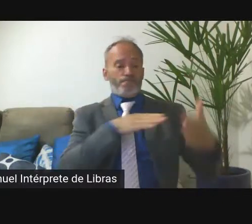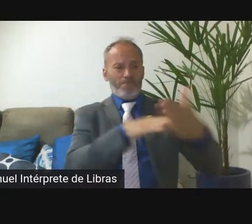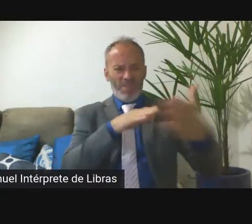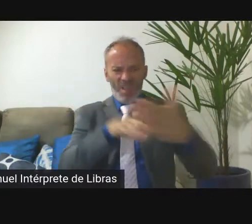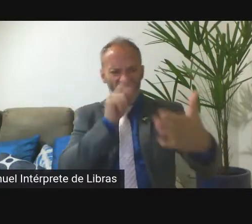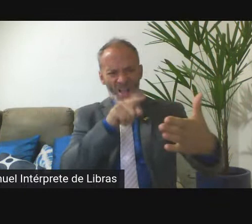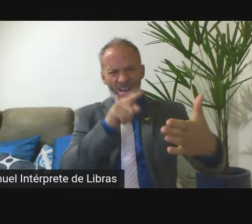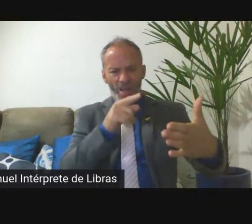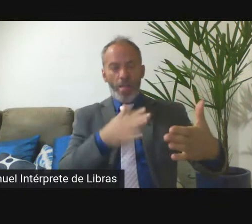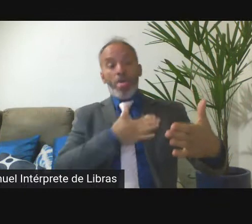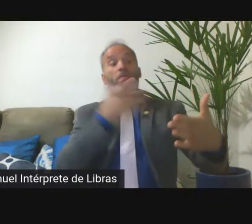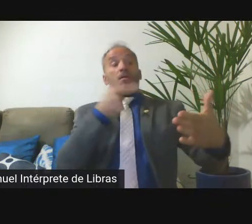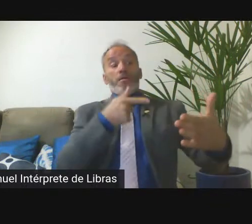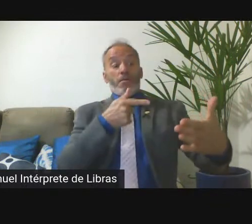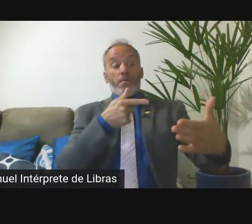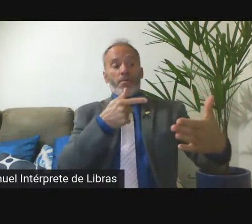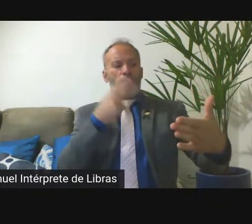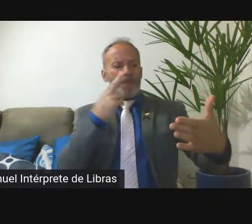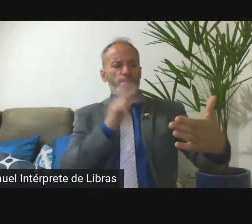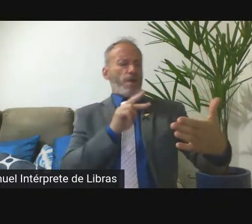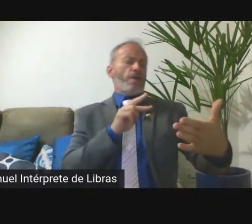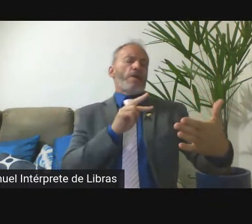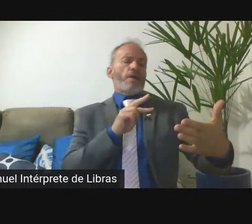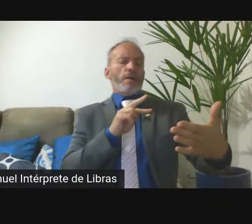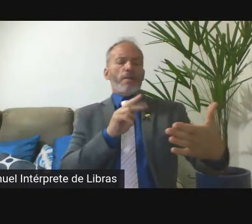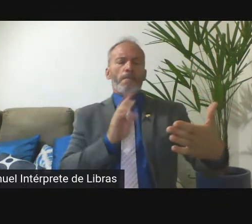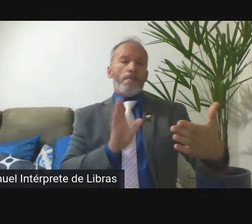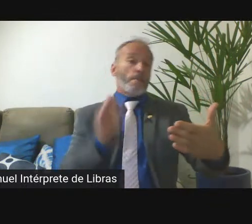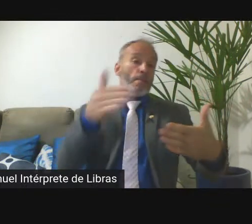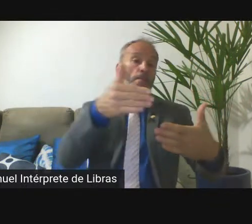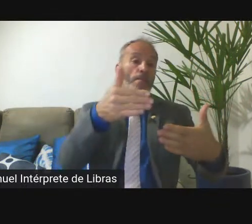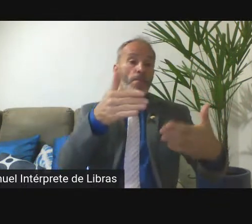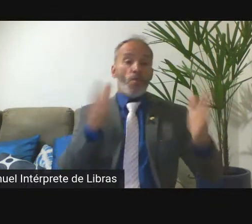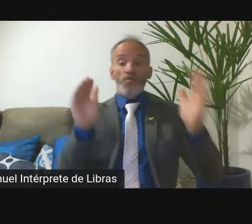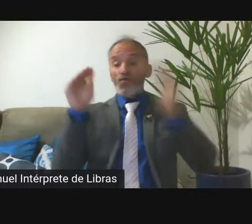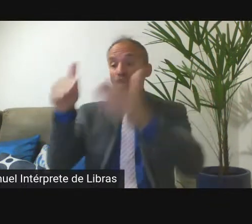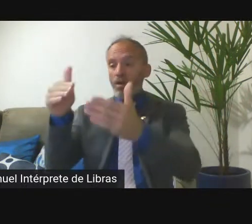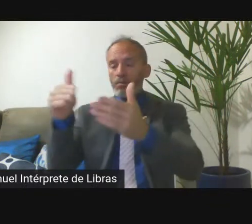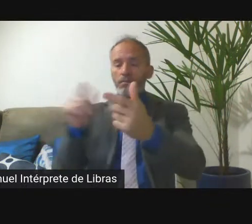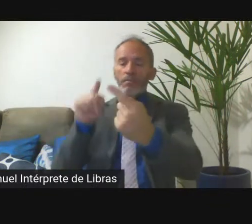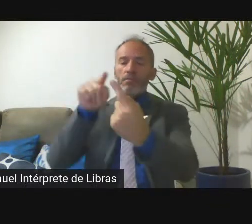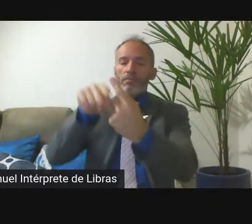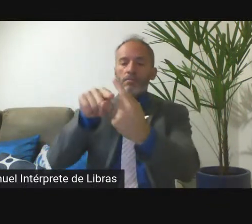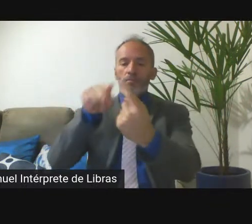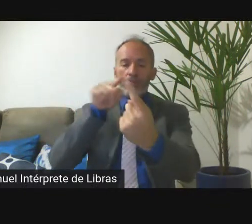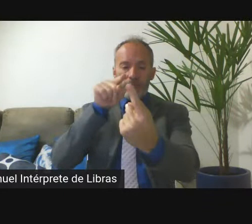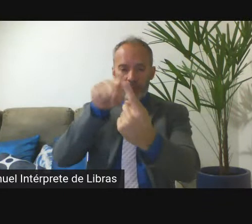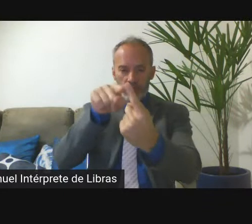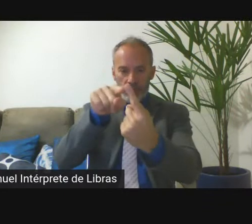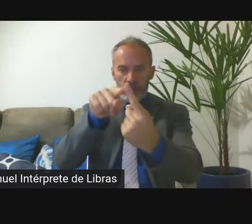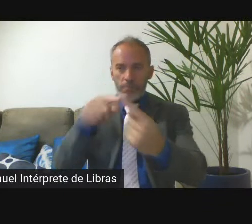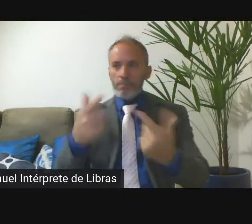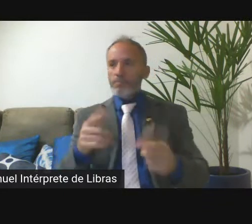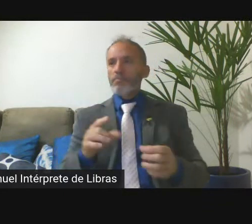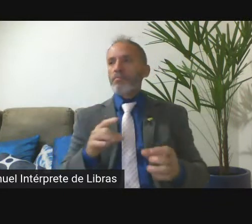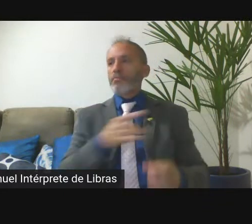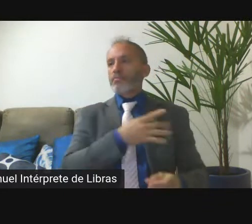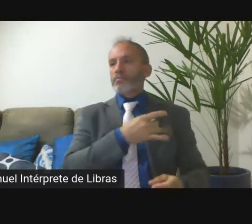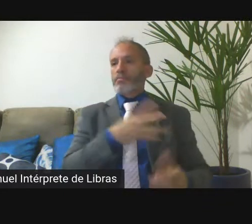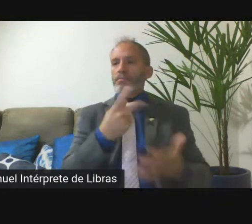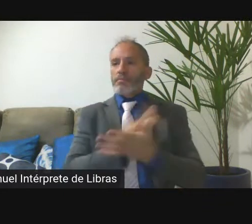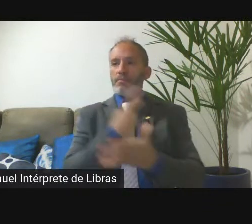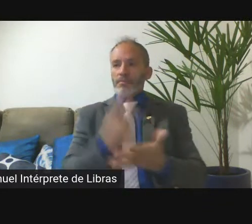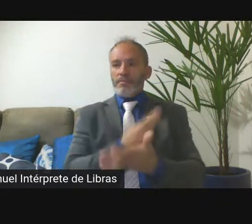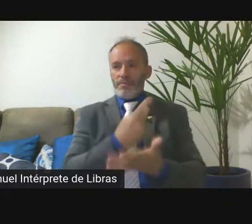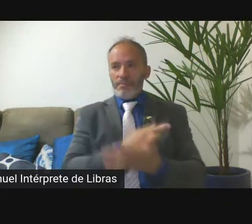coisas assustadoras que vemos quando desviamos o foco do nosso objetivo. Não tenham medo de errar.